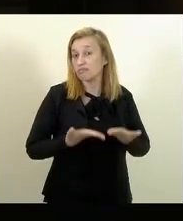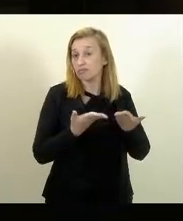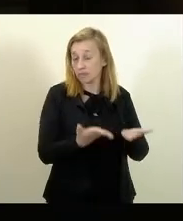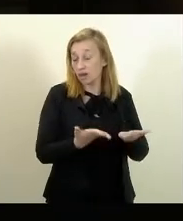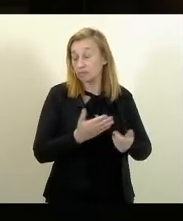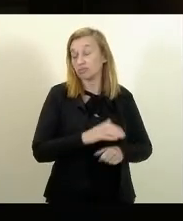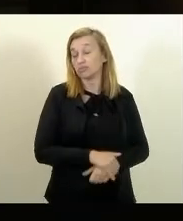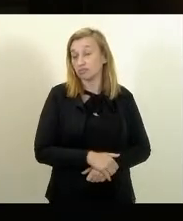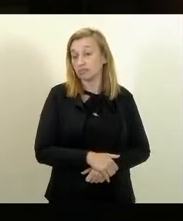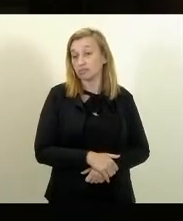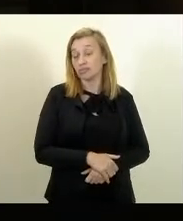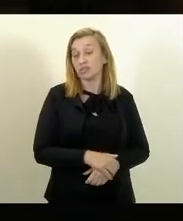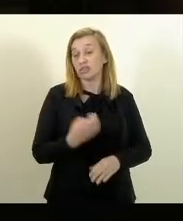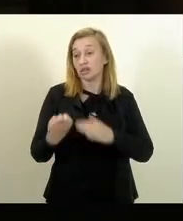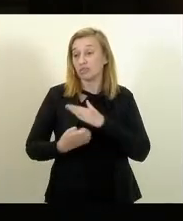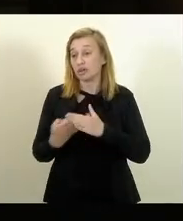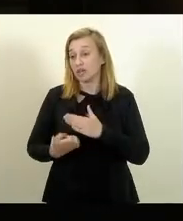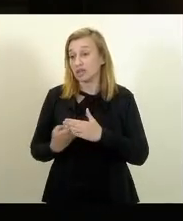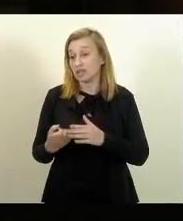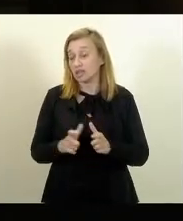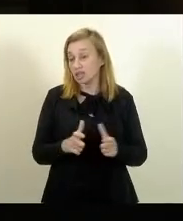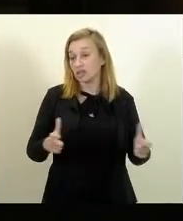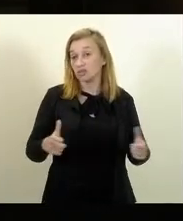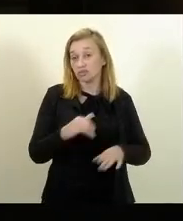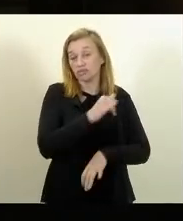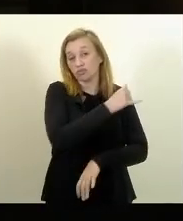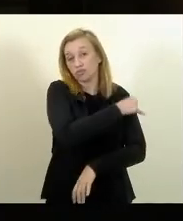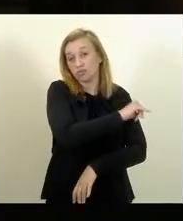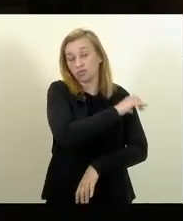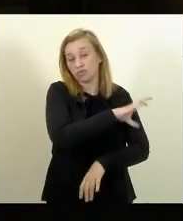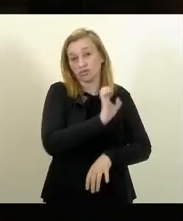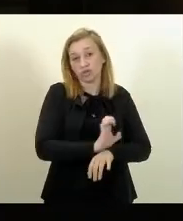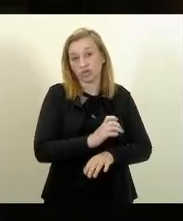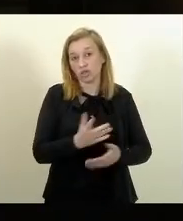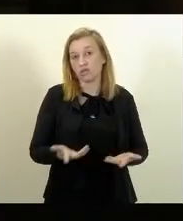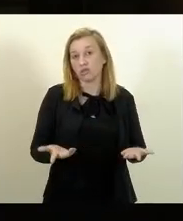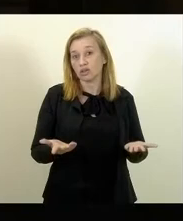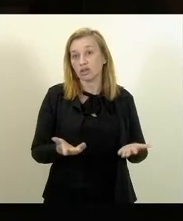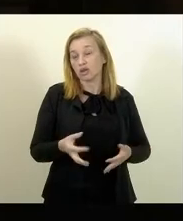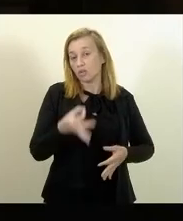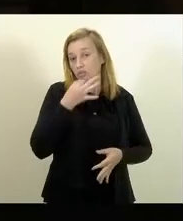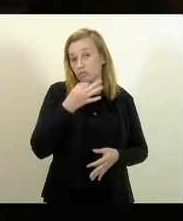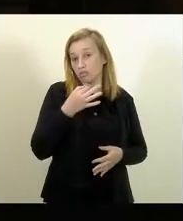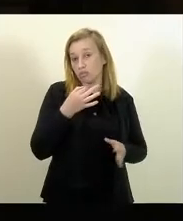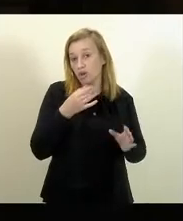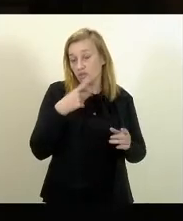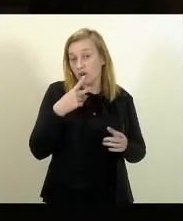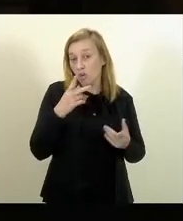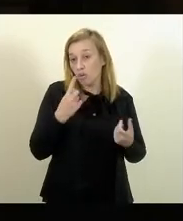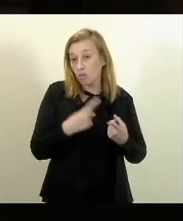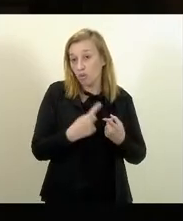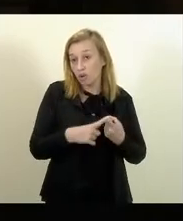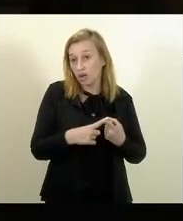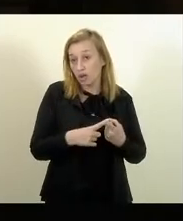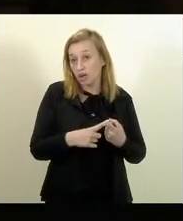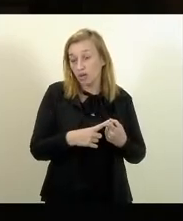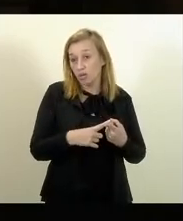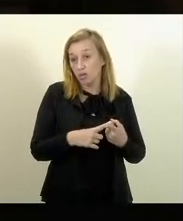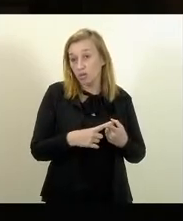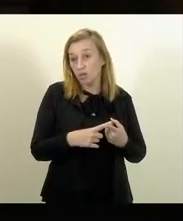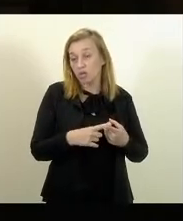para grandes empresas do Estado do Rio de Janeiro. A justificativa era que o benefício